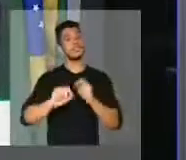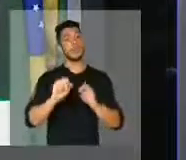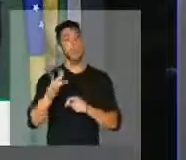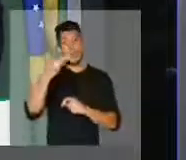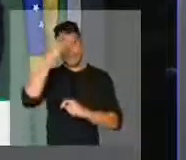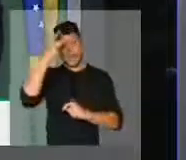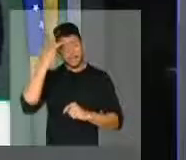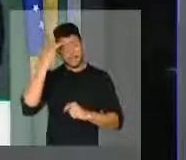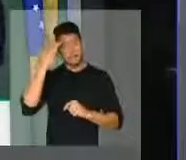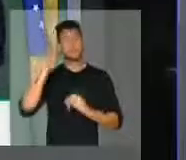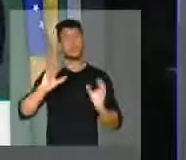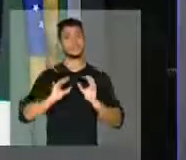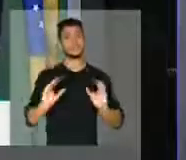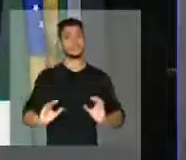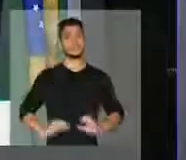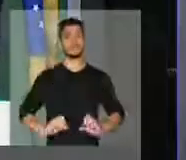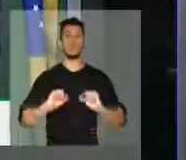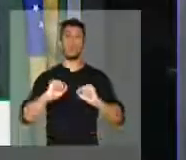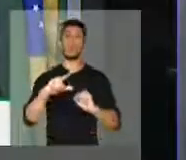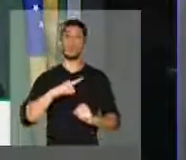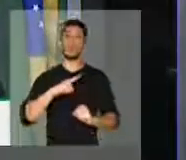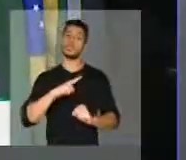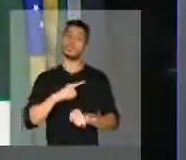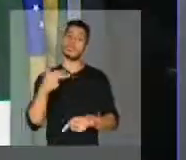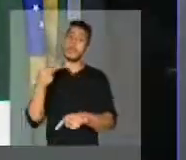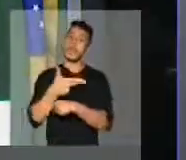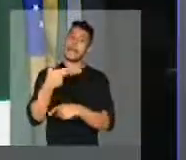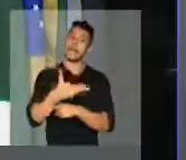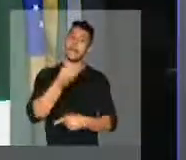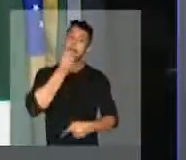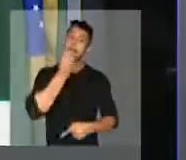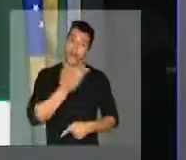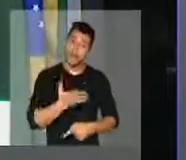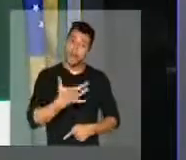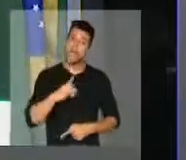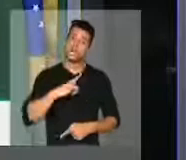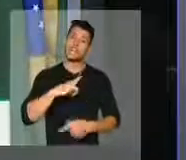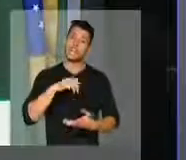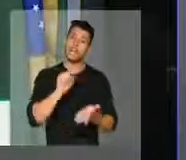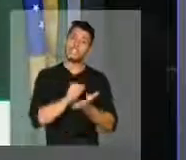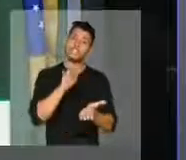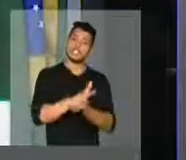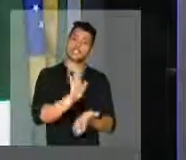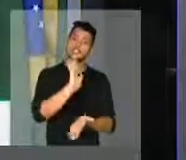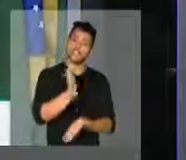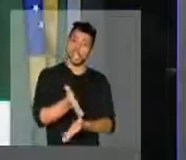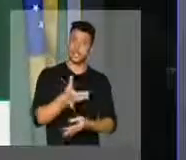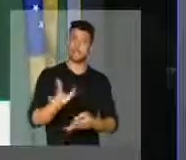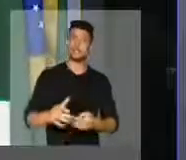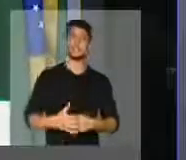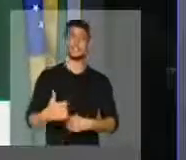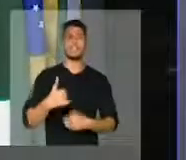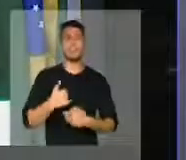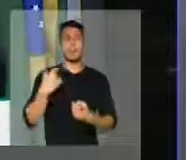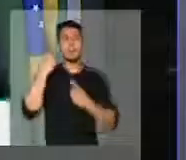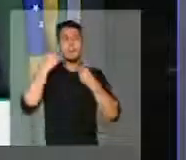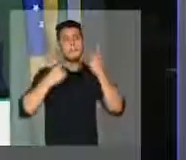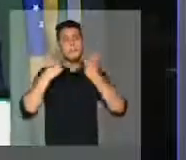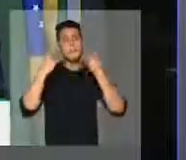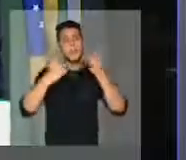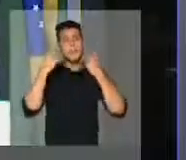possa ter a sua arma de boa origem, de boa fé, registrada. Me incomoda